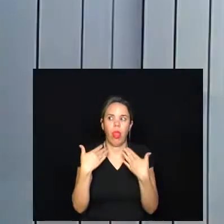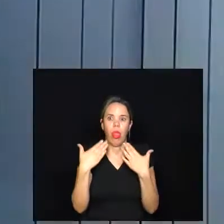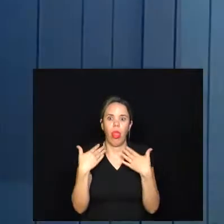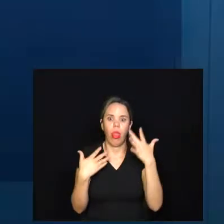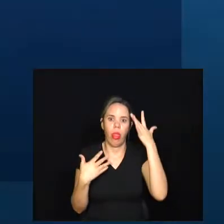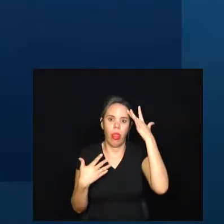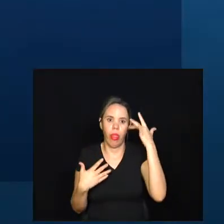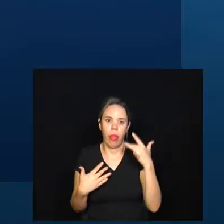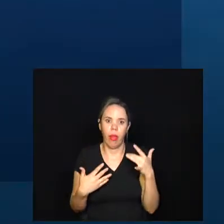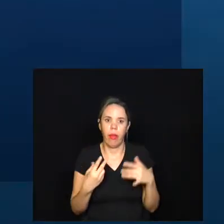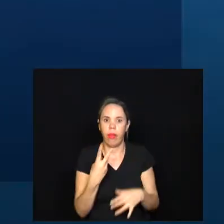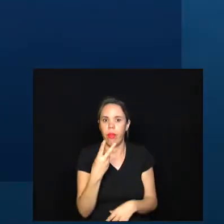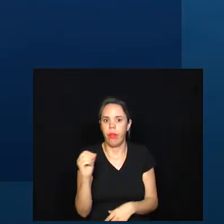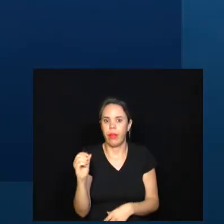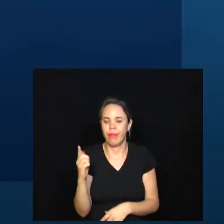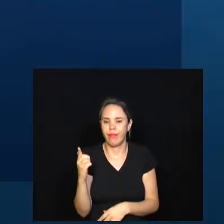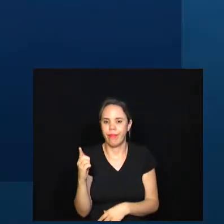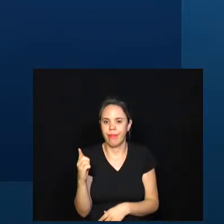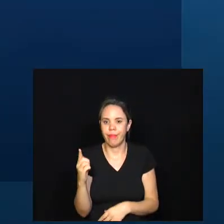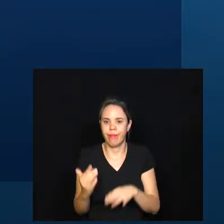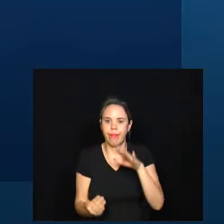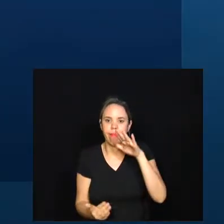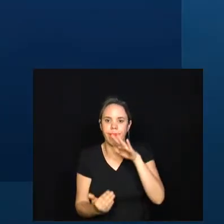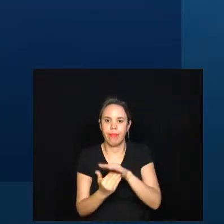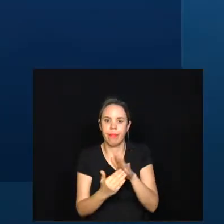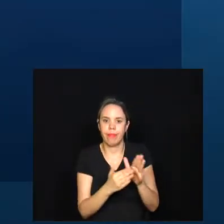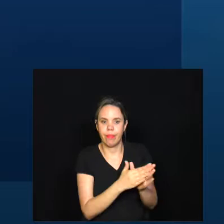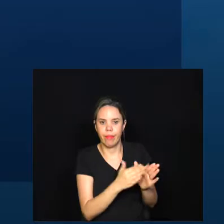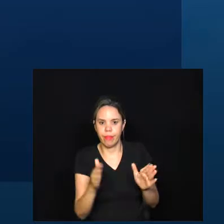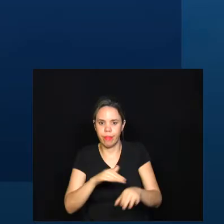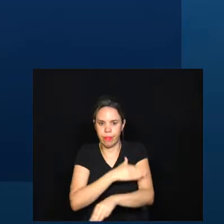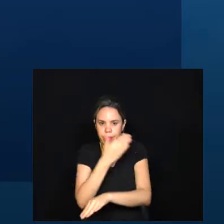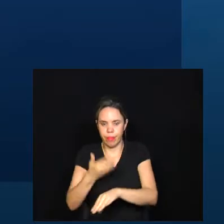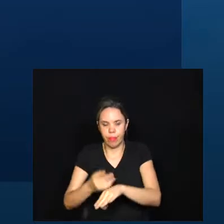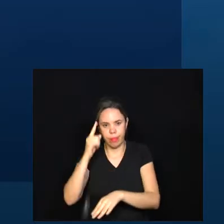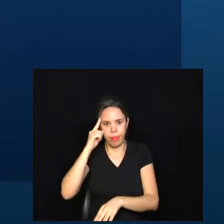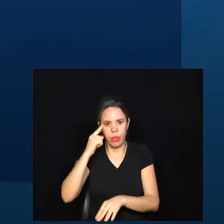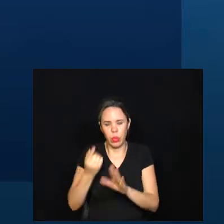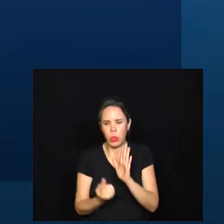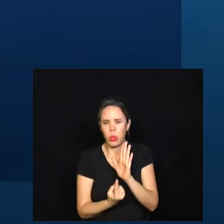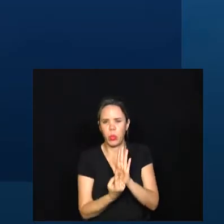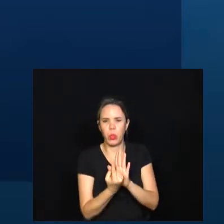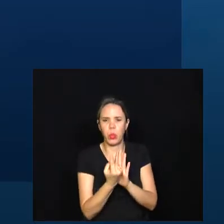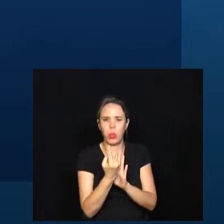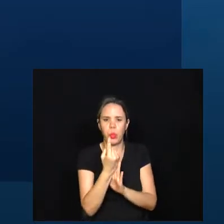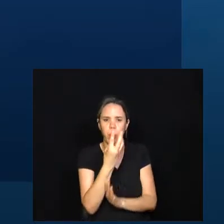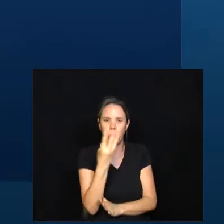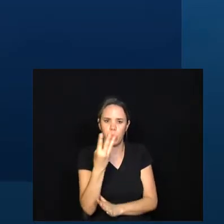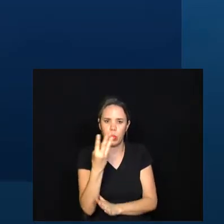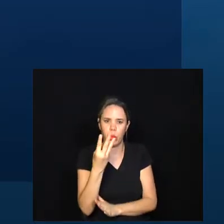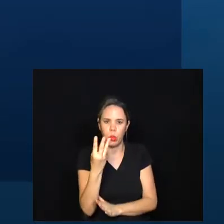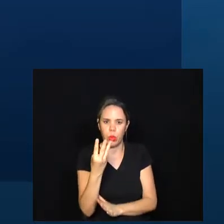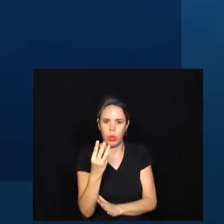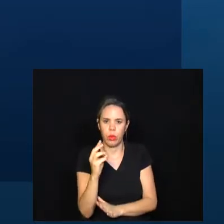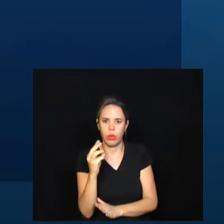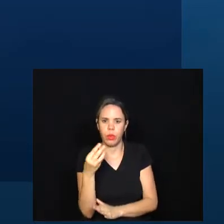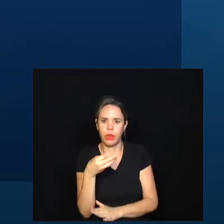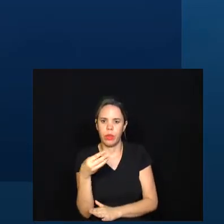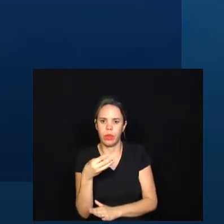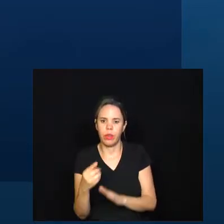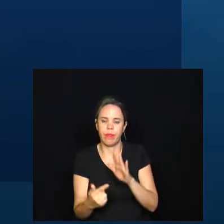amanhã mínima de 20 graus, ao longo do dia essa temperatura vai subindo e a máxima pode chegar